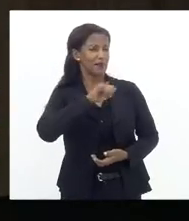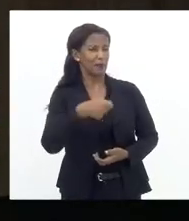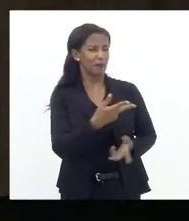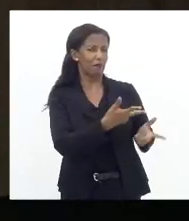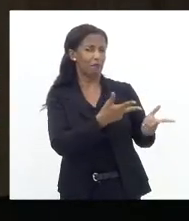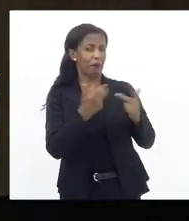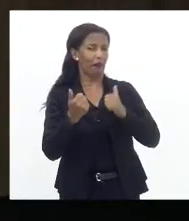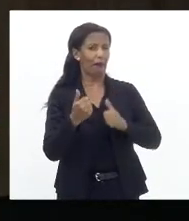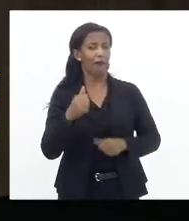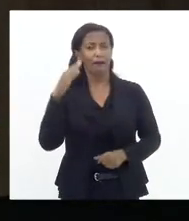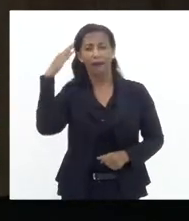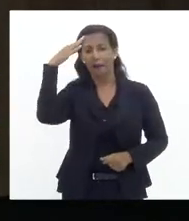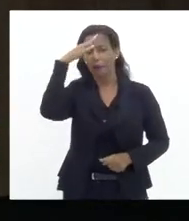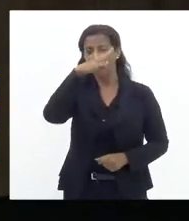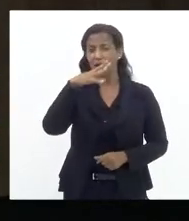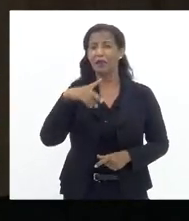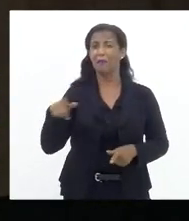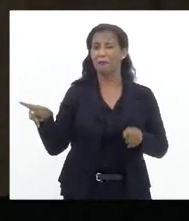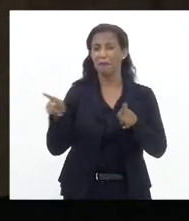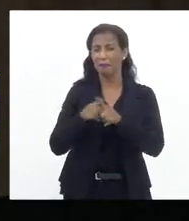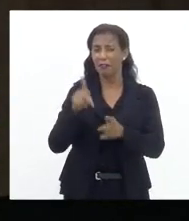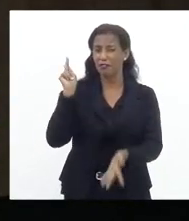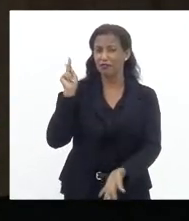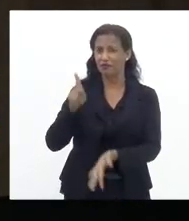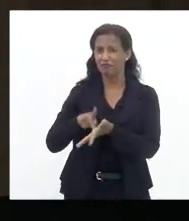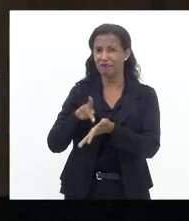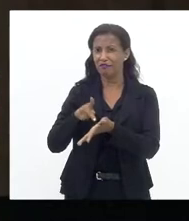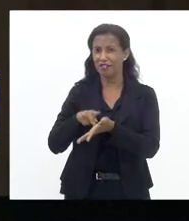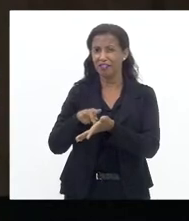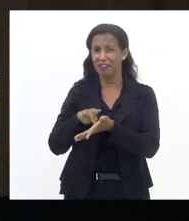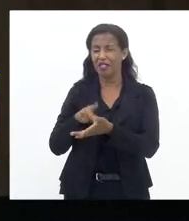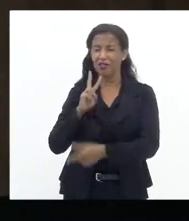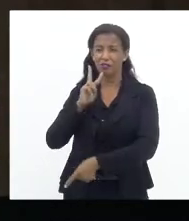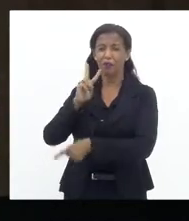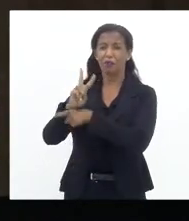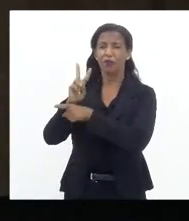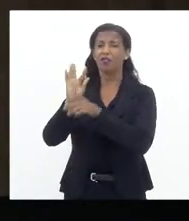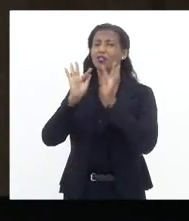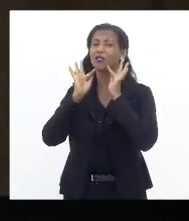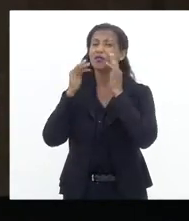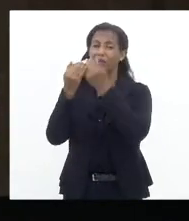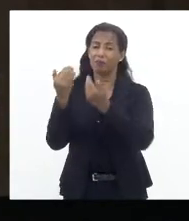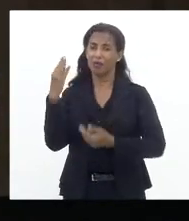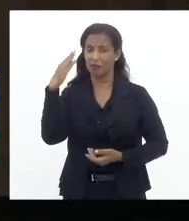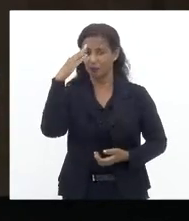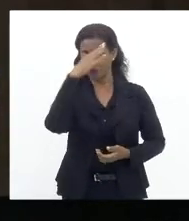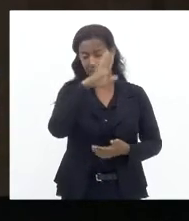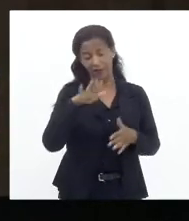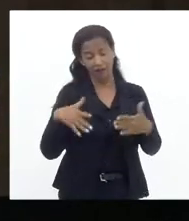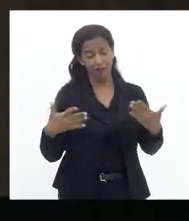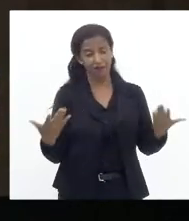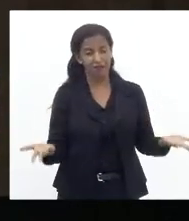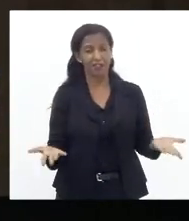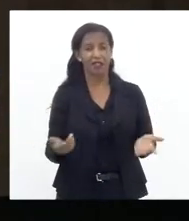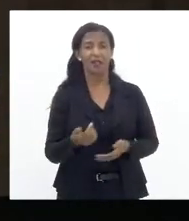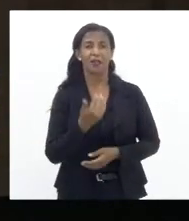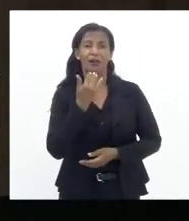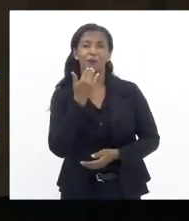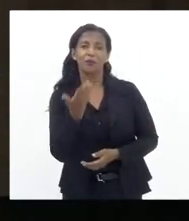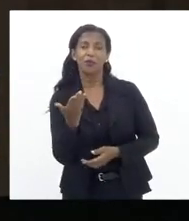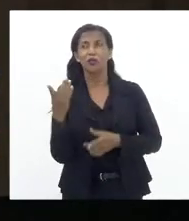e que são de bolsonaro está Raízes que vão defender a família bolsonaro portanto fica aí mendigando